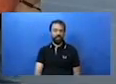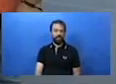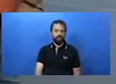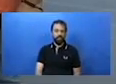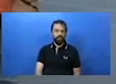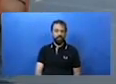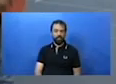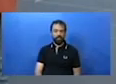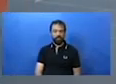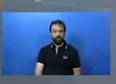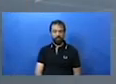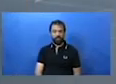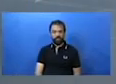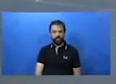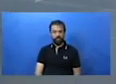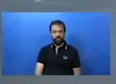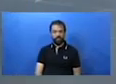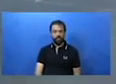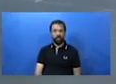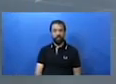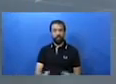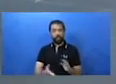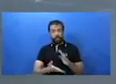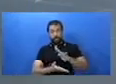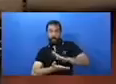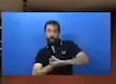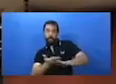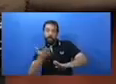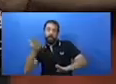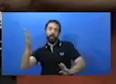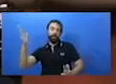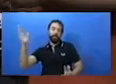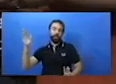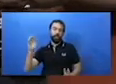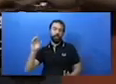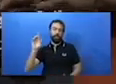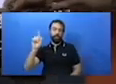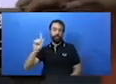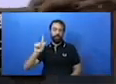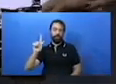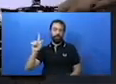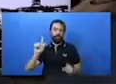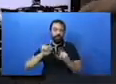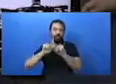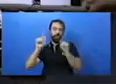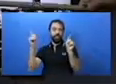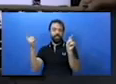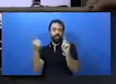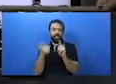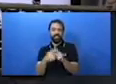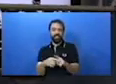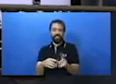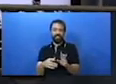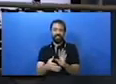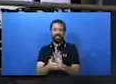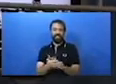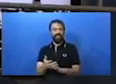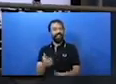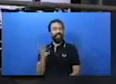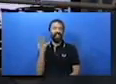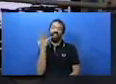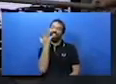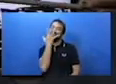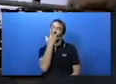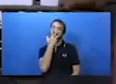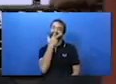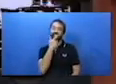vamos nós. Vamos pegar carona aqui no mapa de geografia, né, professora Adriana Azzoli? Vamos lá, olha só que coisa